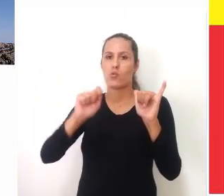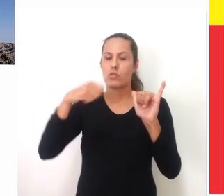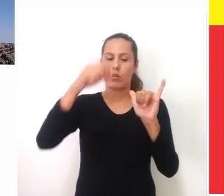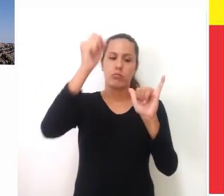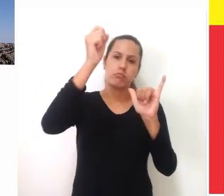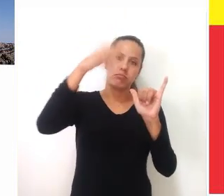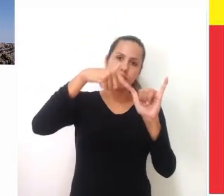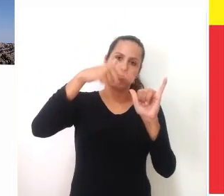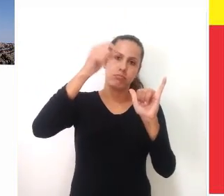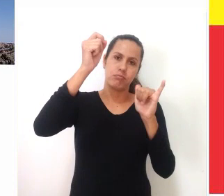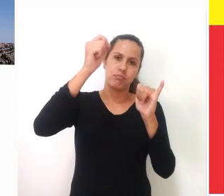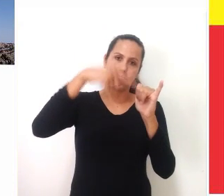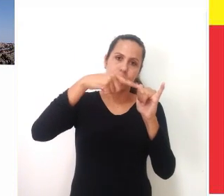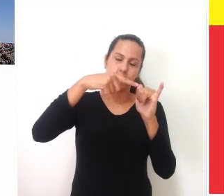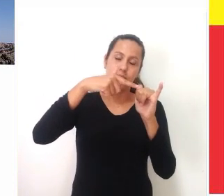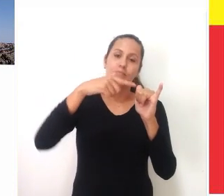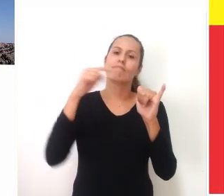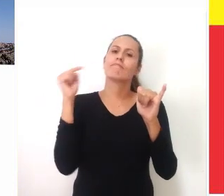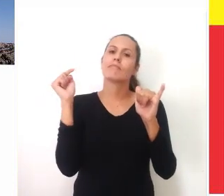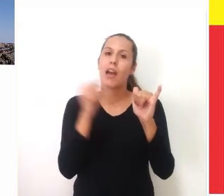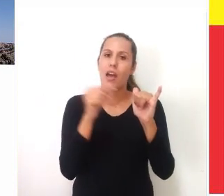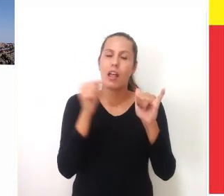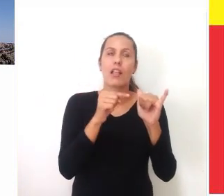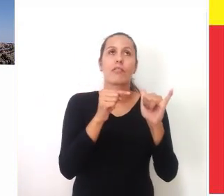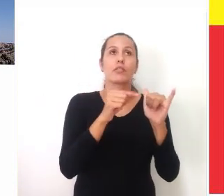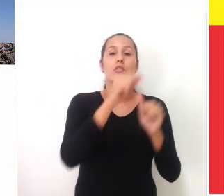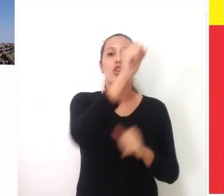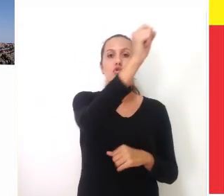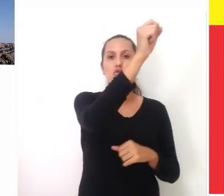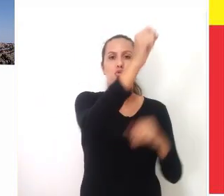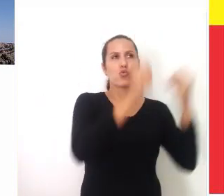energia que converte, ok, a